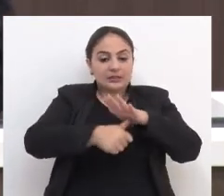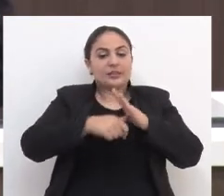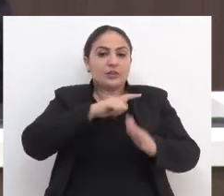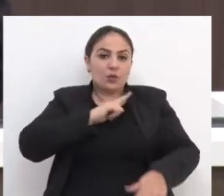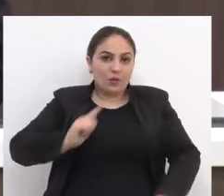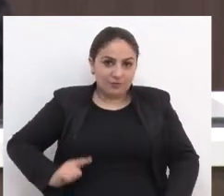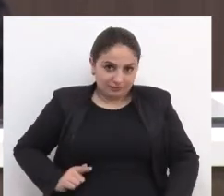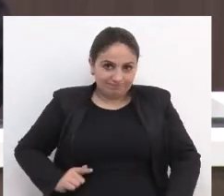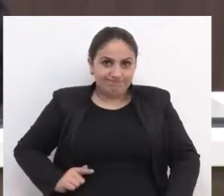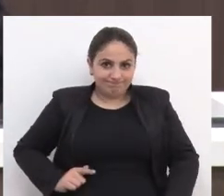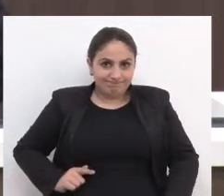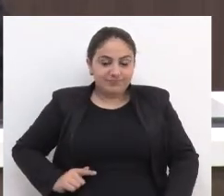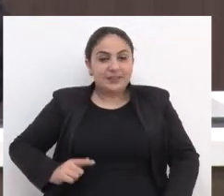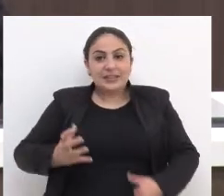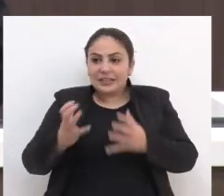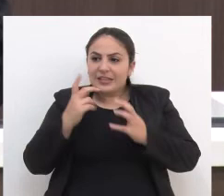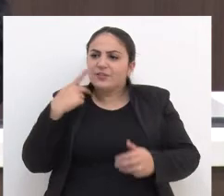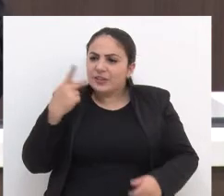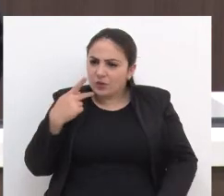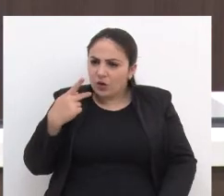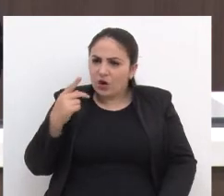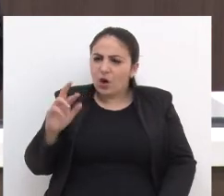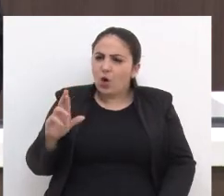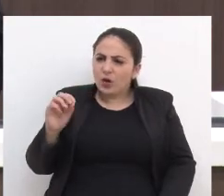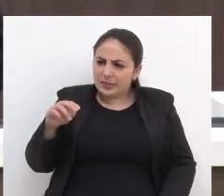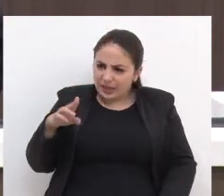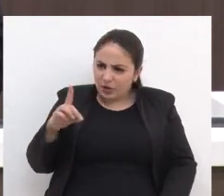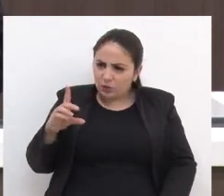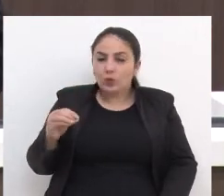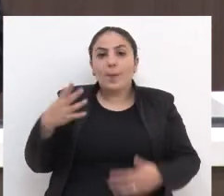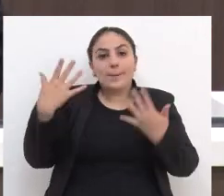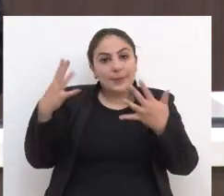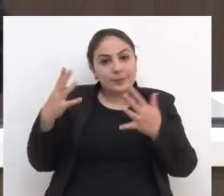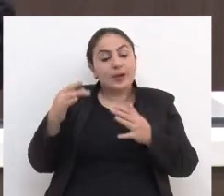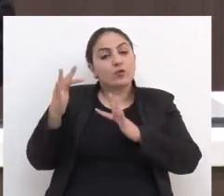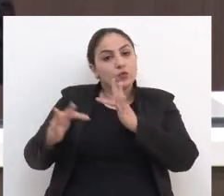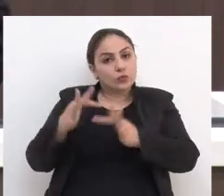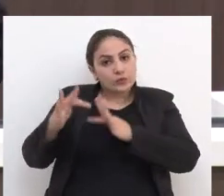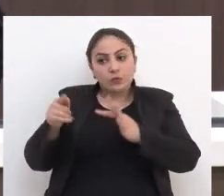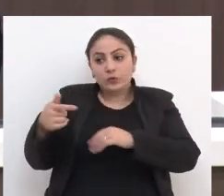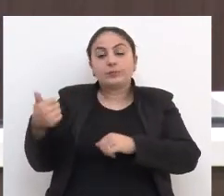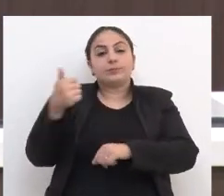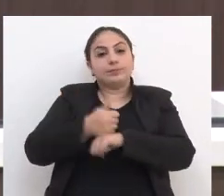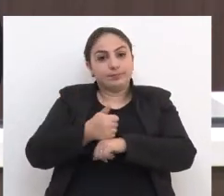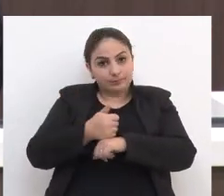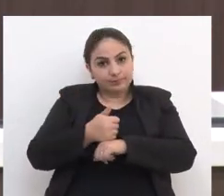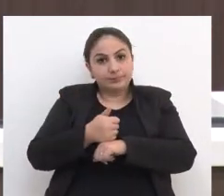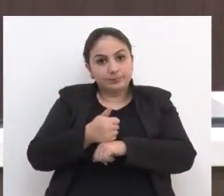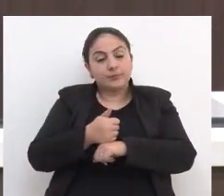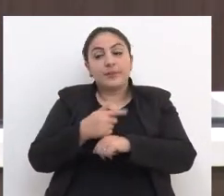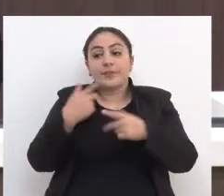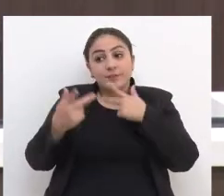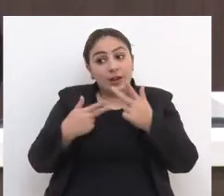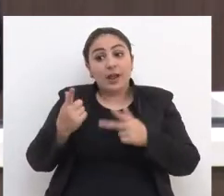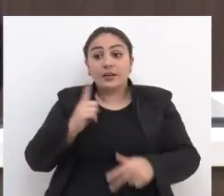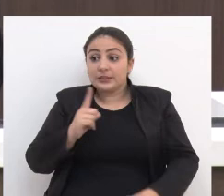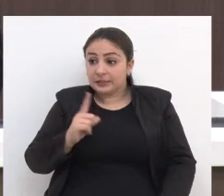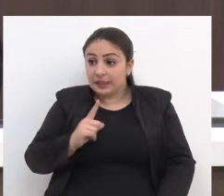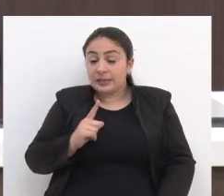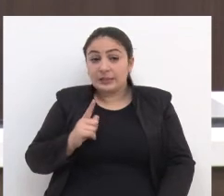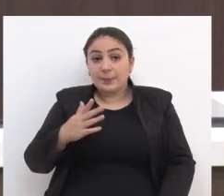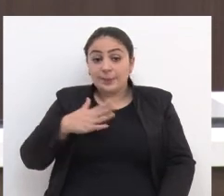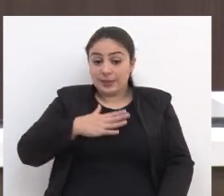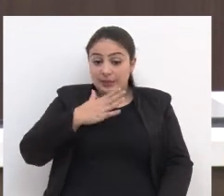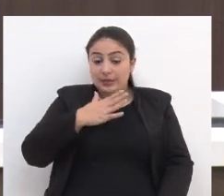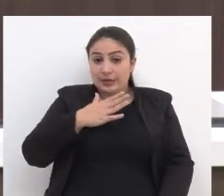e queria, vereador Ronaldo, lhe parabenizar pela função que Vossa Excelência assume, dizer que tenha na